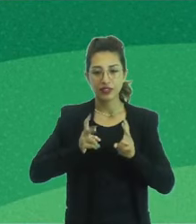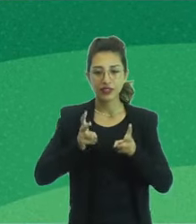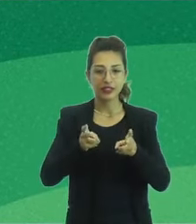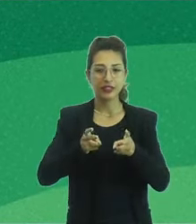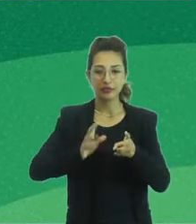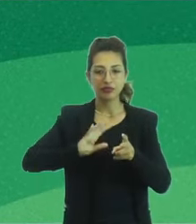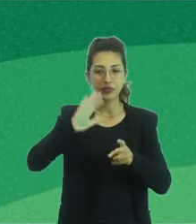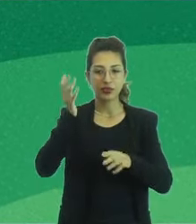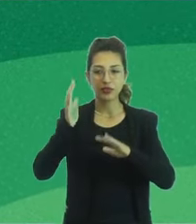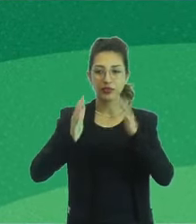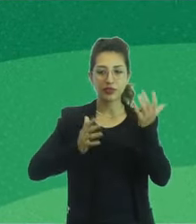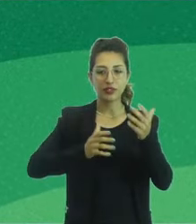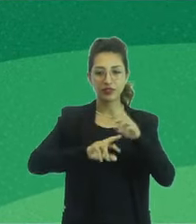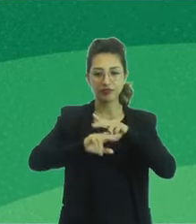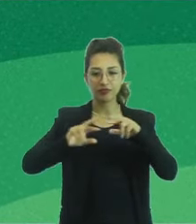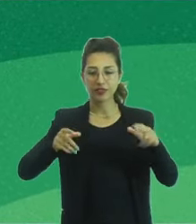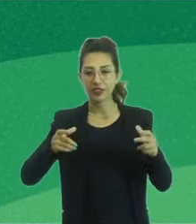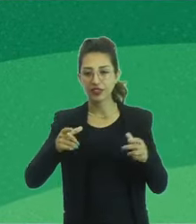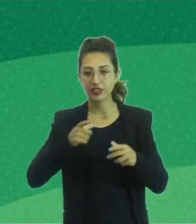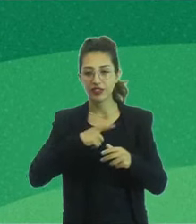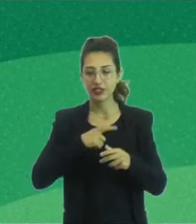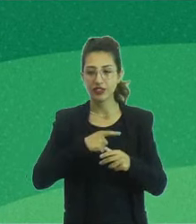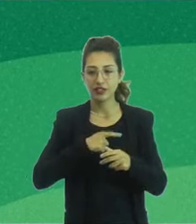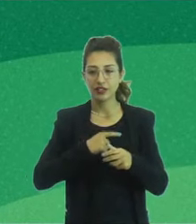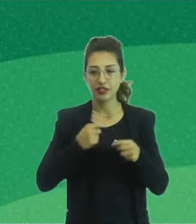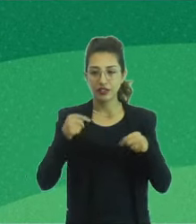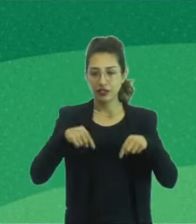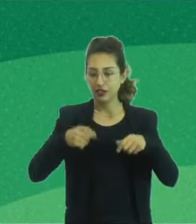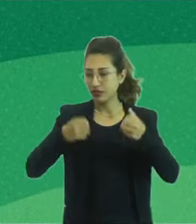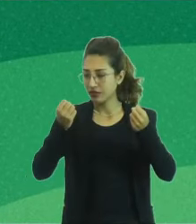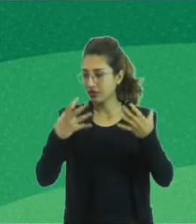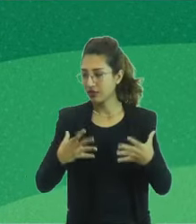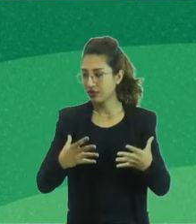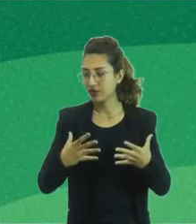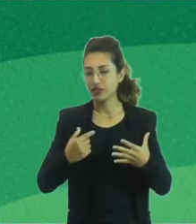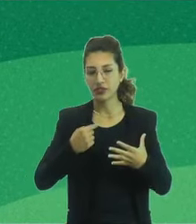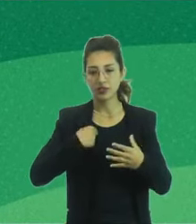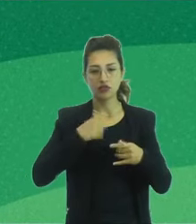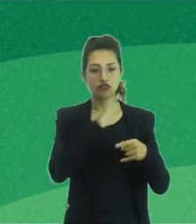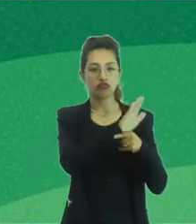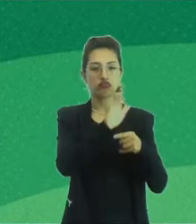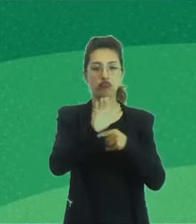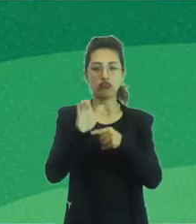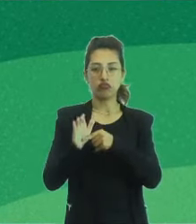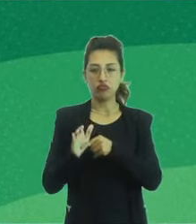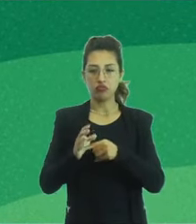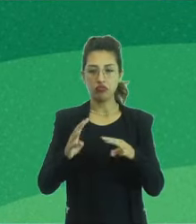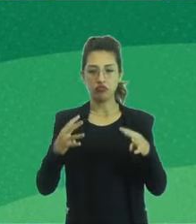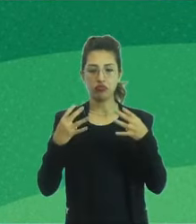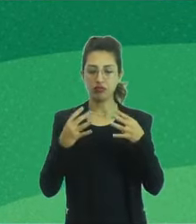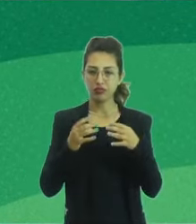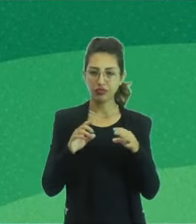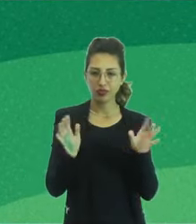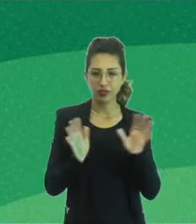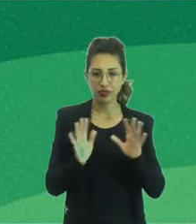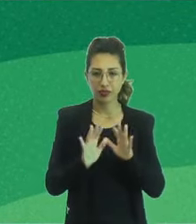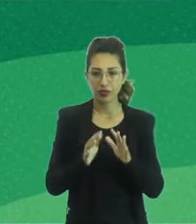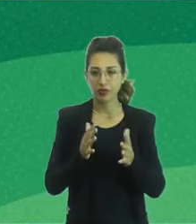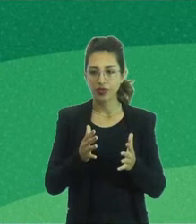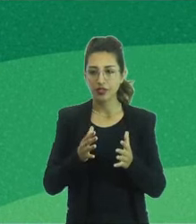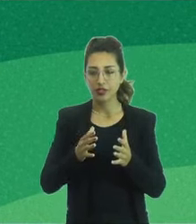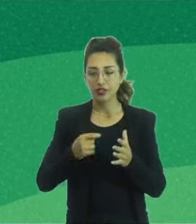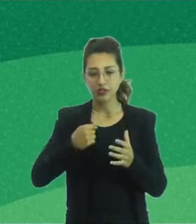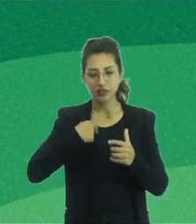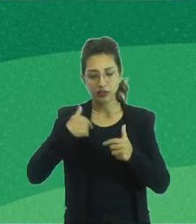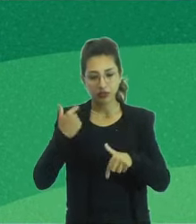muito legal e aqui obviamente não quero falar me guriando nossa como eu ajudo as pessoas mas no sentido de tipo era Que ótimo que fez a diferença